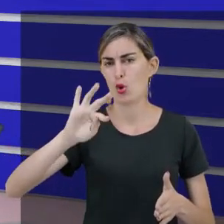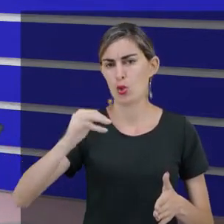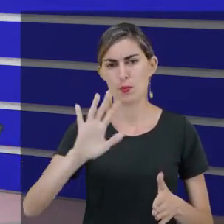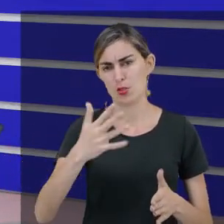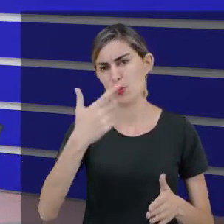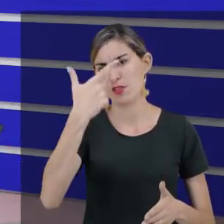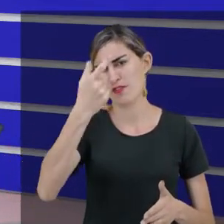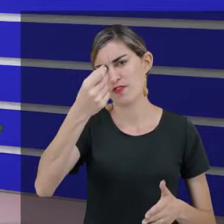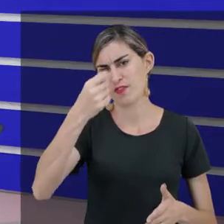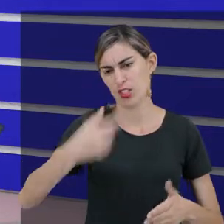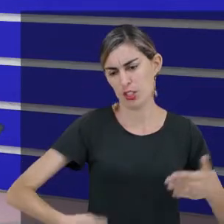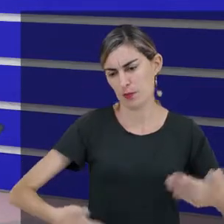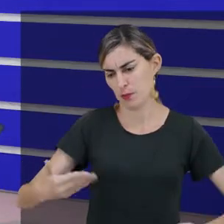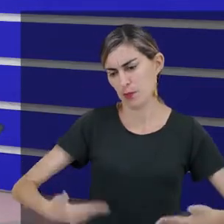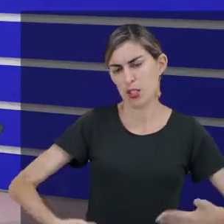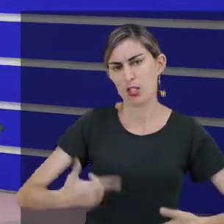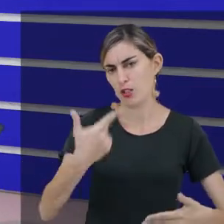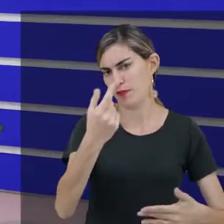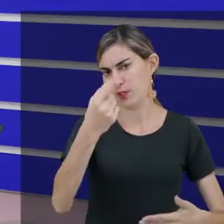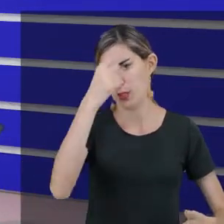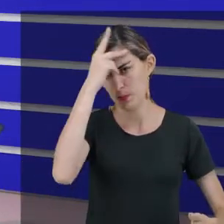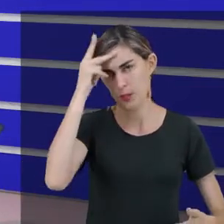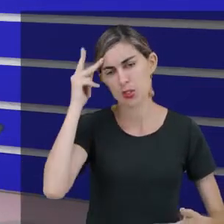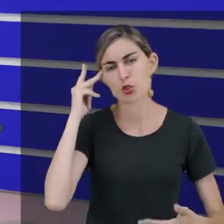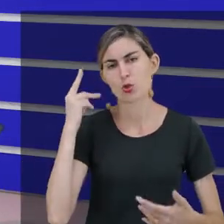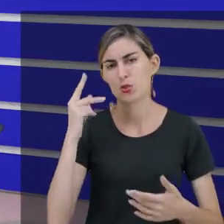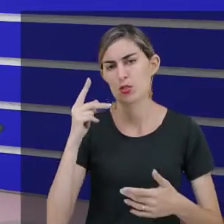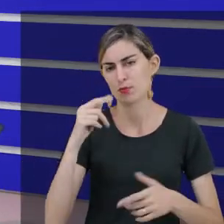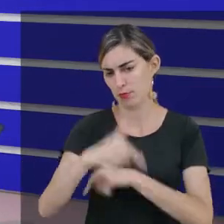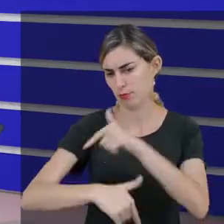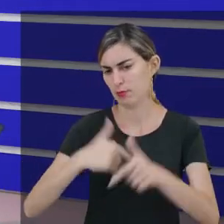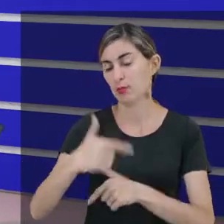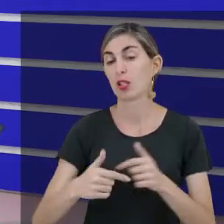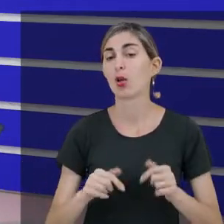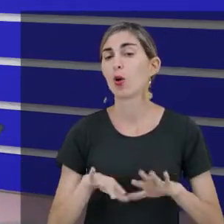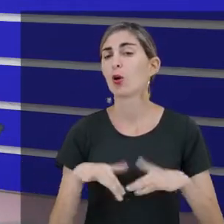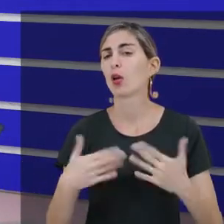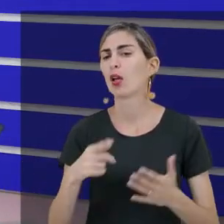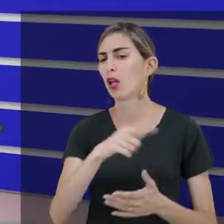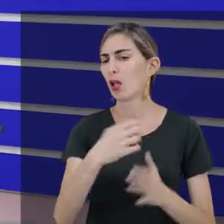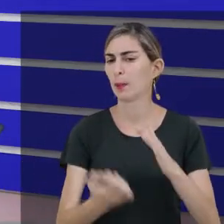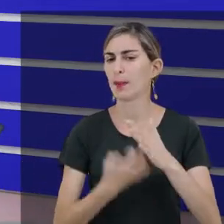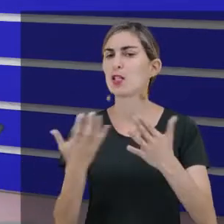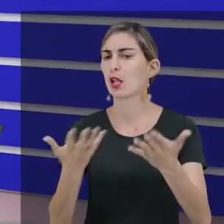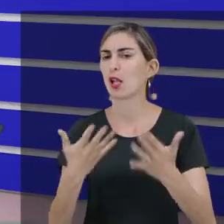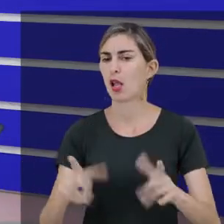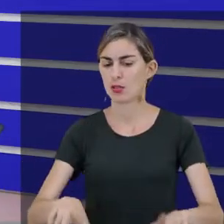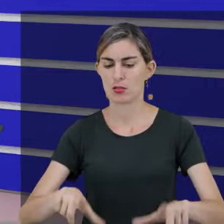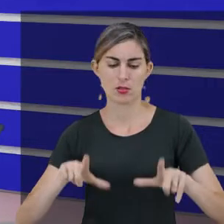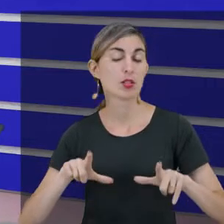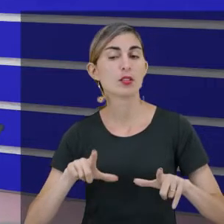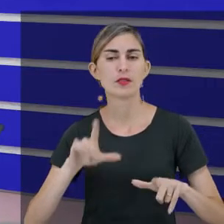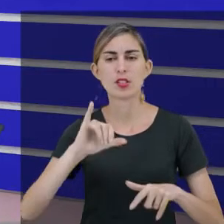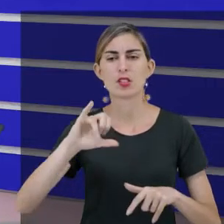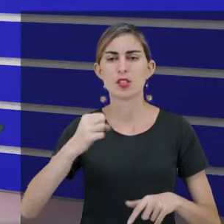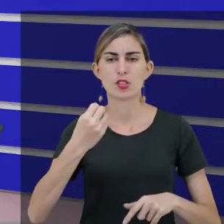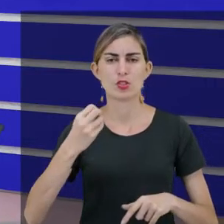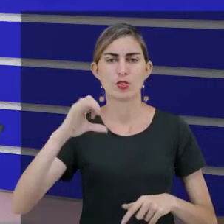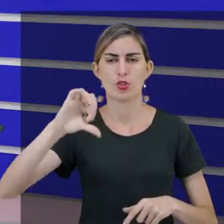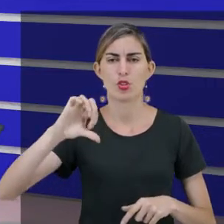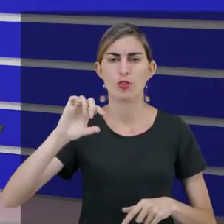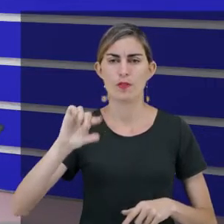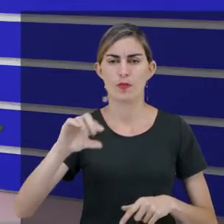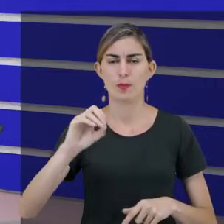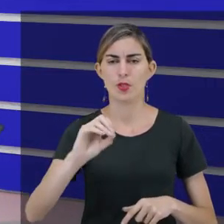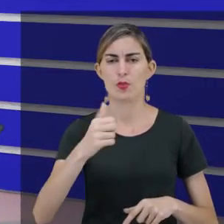né? Qual que seria o primeiro passo para que essa empresa obter a certificação ISO 9001?